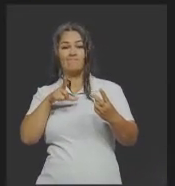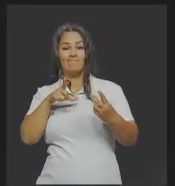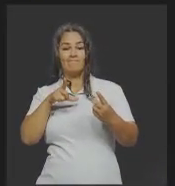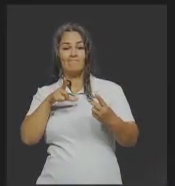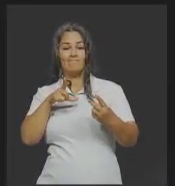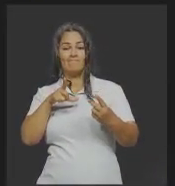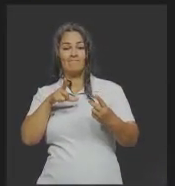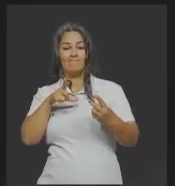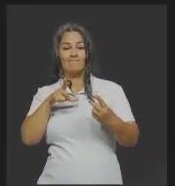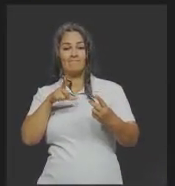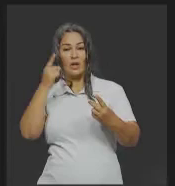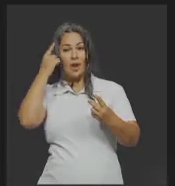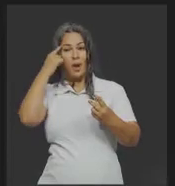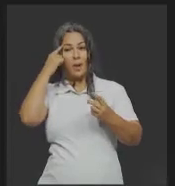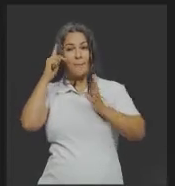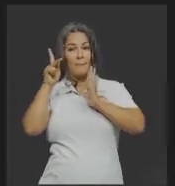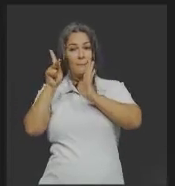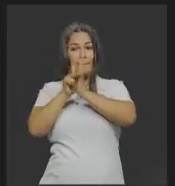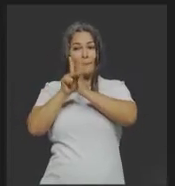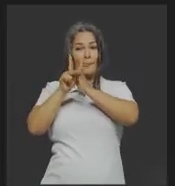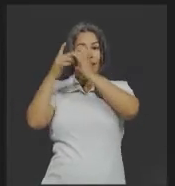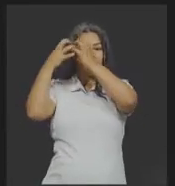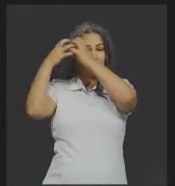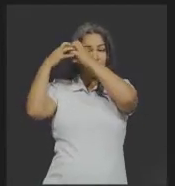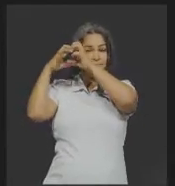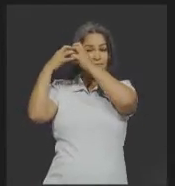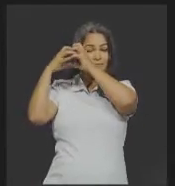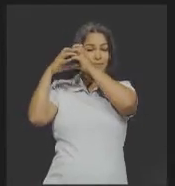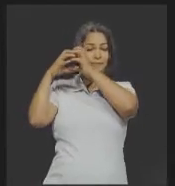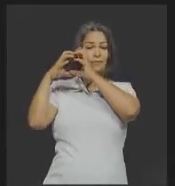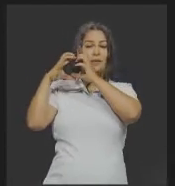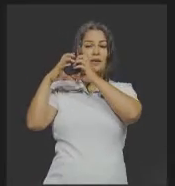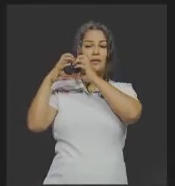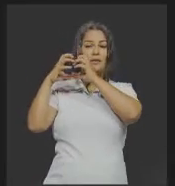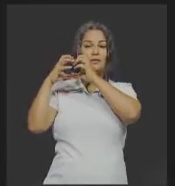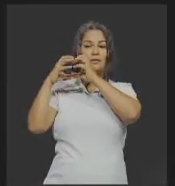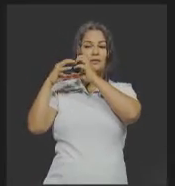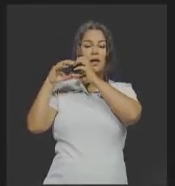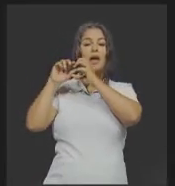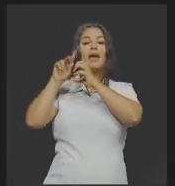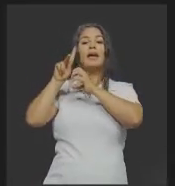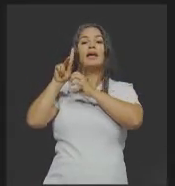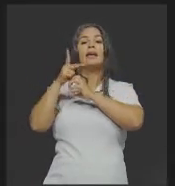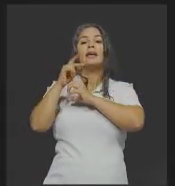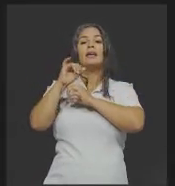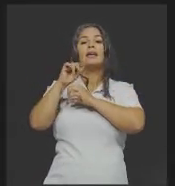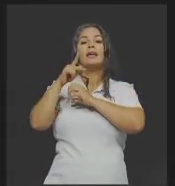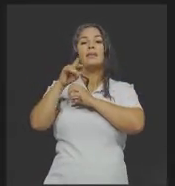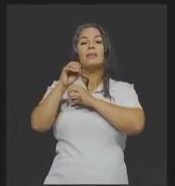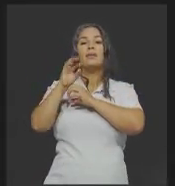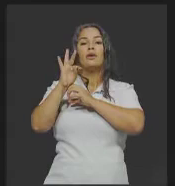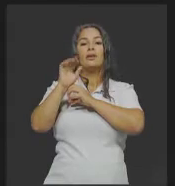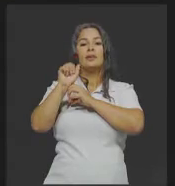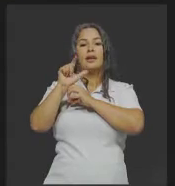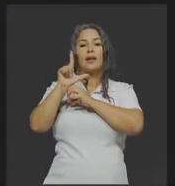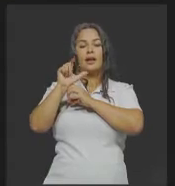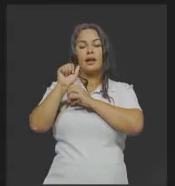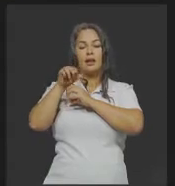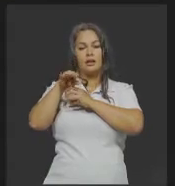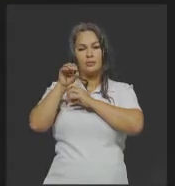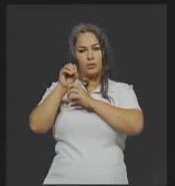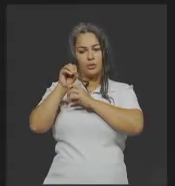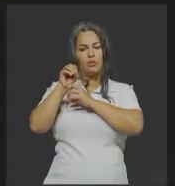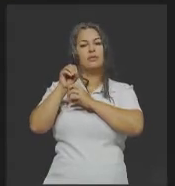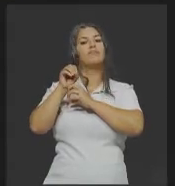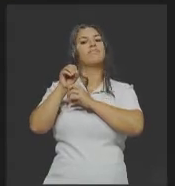de componentes do encéfalo, que também fazem parte do sistema nervoso, o hipotálamo e a glândula pineal também são